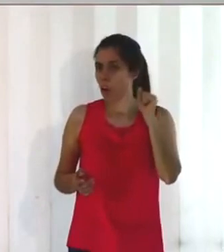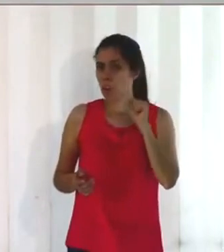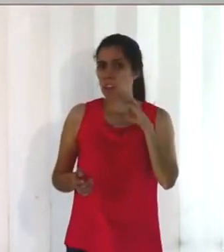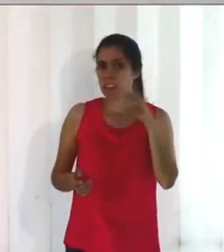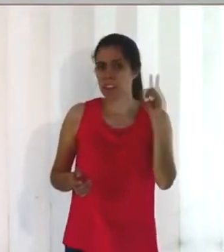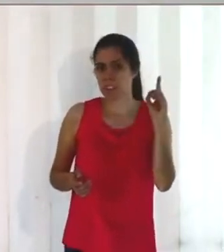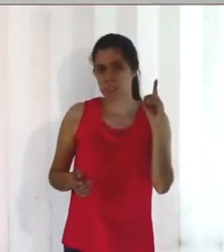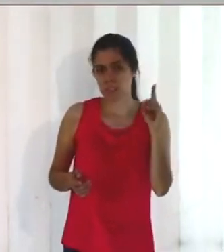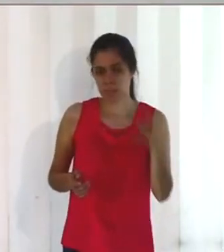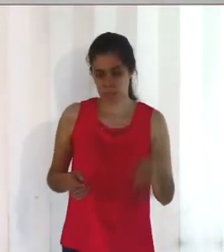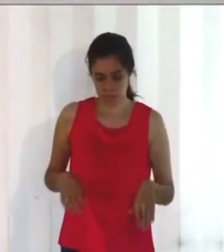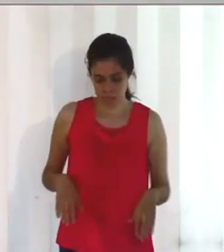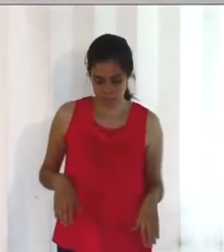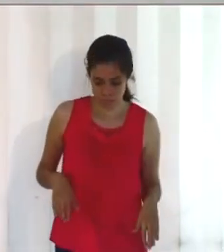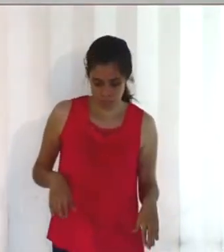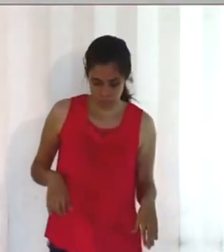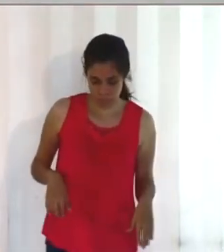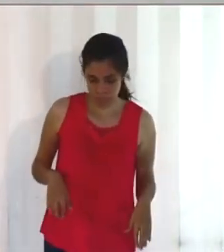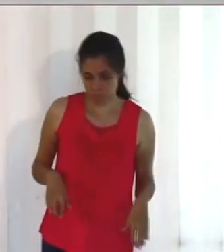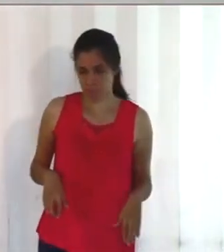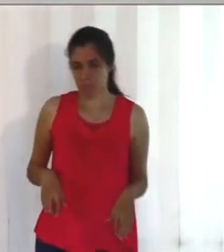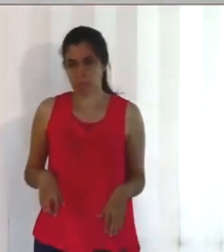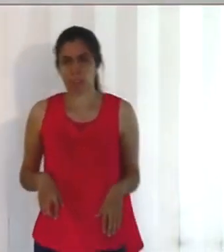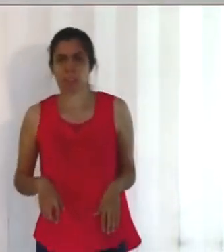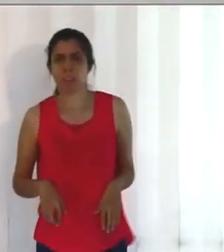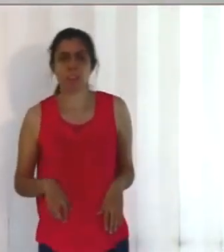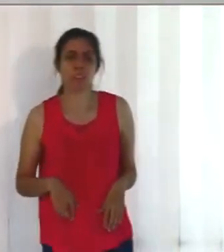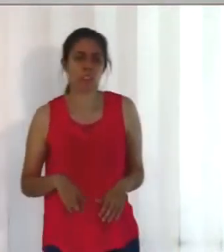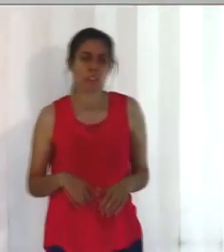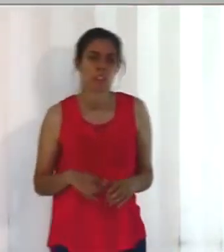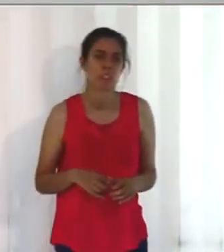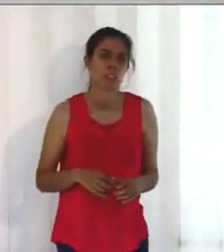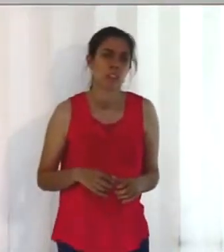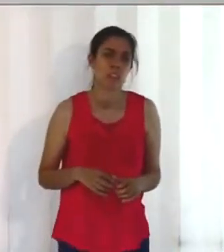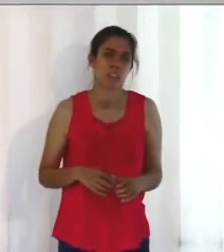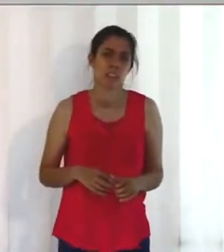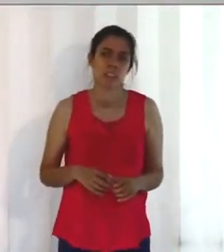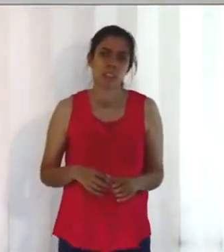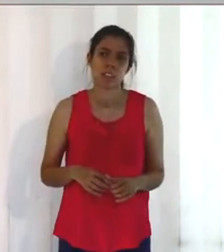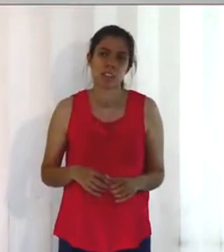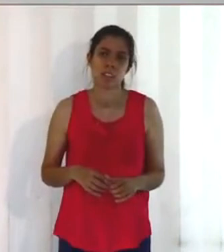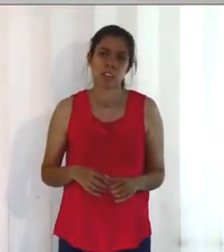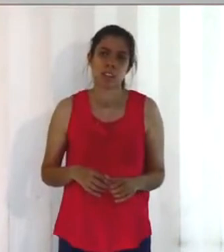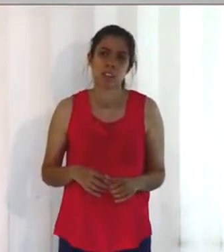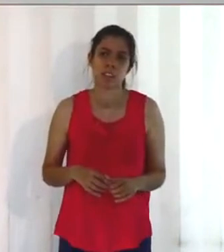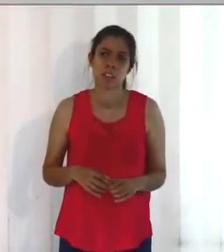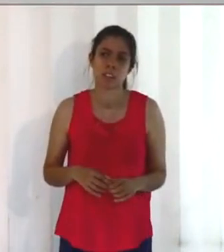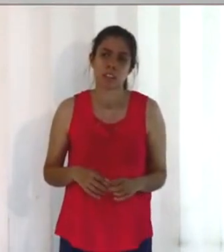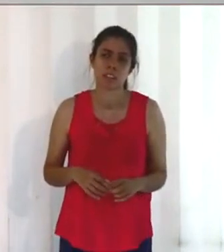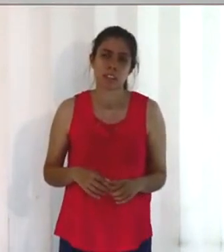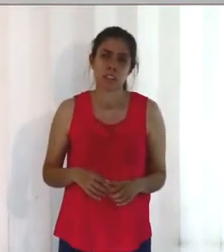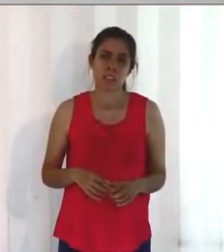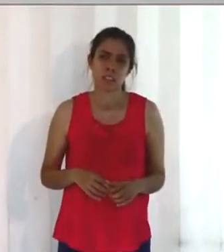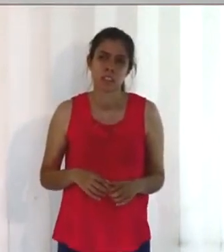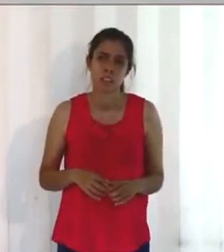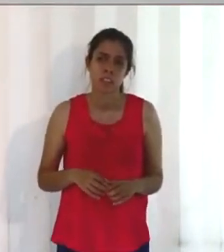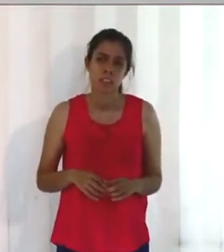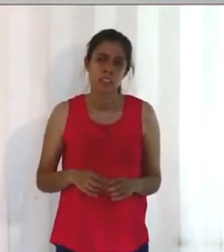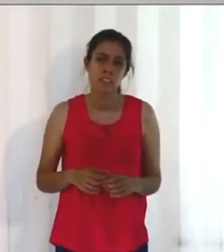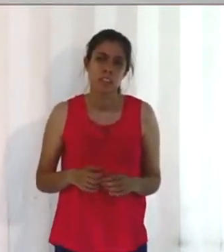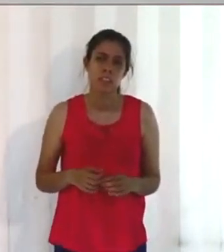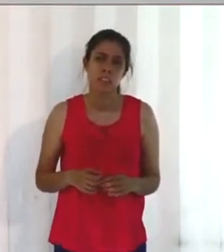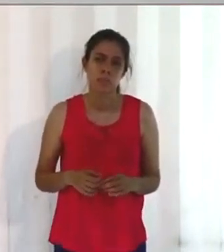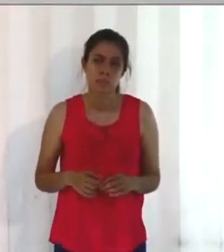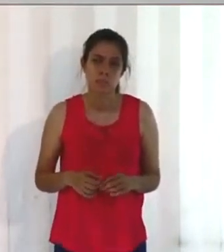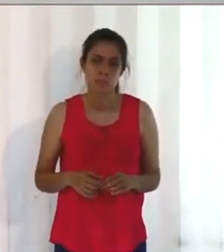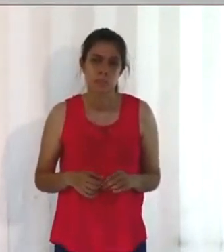águas. As águas não afogarão. Eles viverão sobre os desafios terríveis da vida. Noé aprendeu isso, e eu